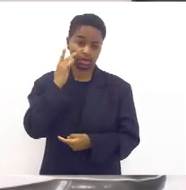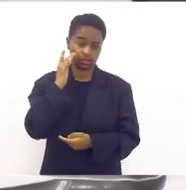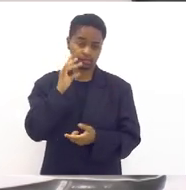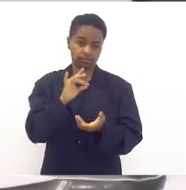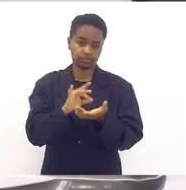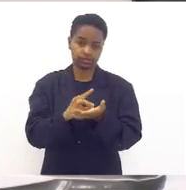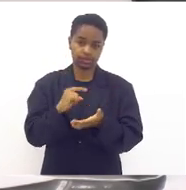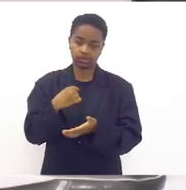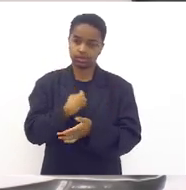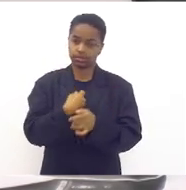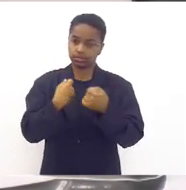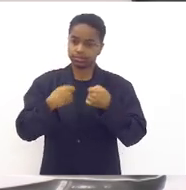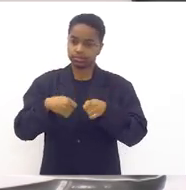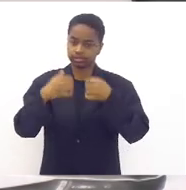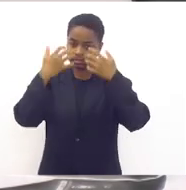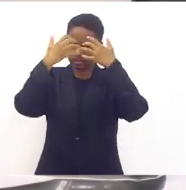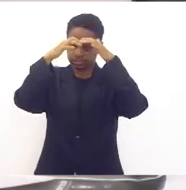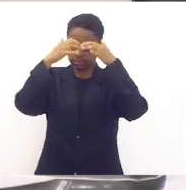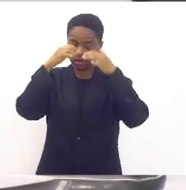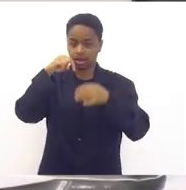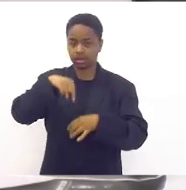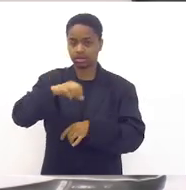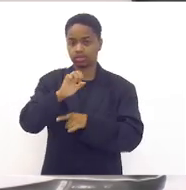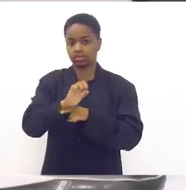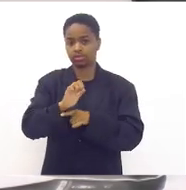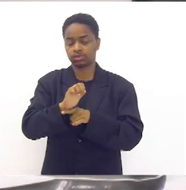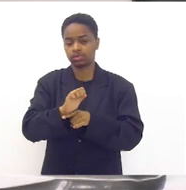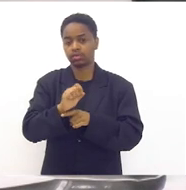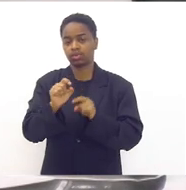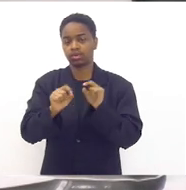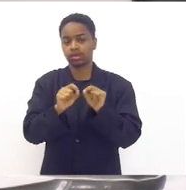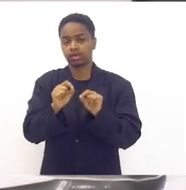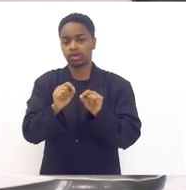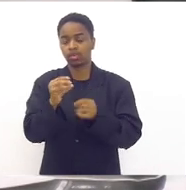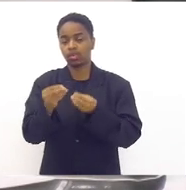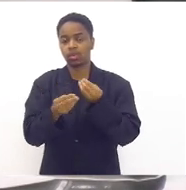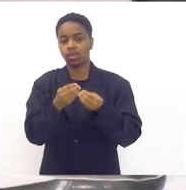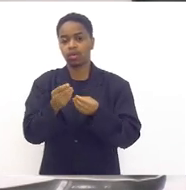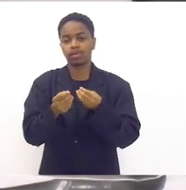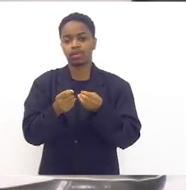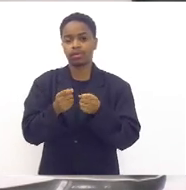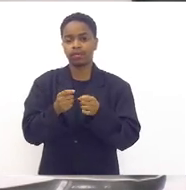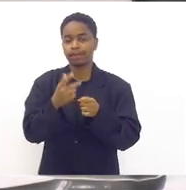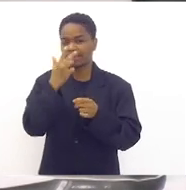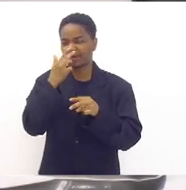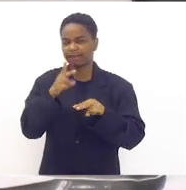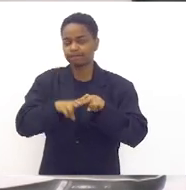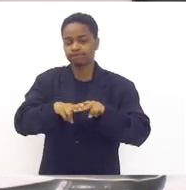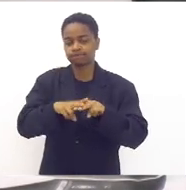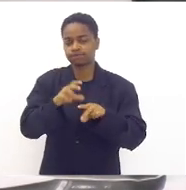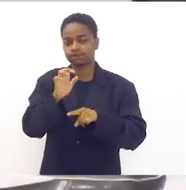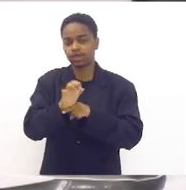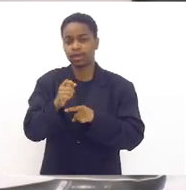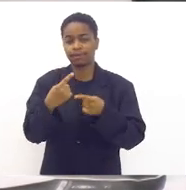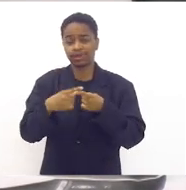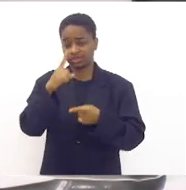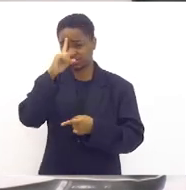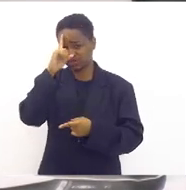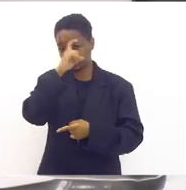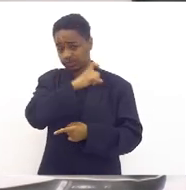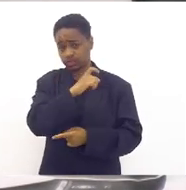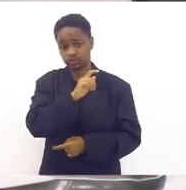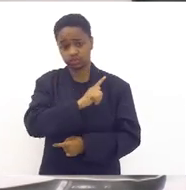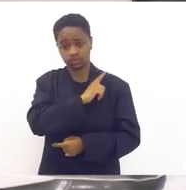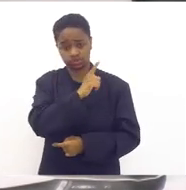precisa pensar também no Estado brasileiro, que é o engessamento do Estado brasileiro. É muito difícil fazer gestão orçamentária no